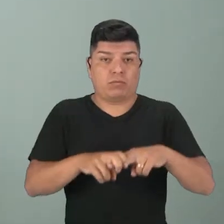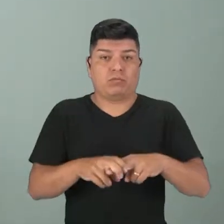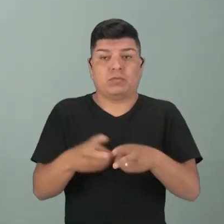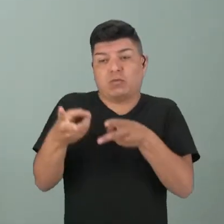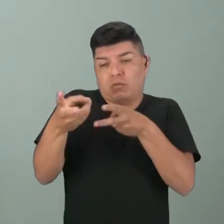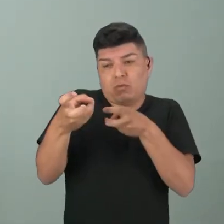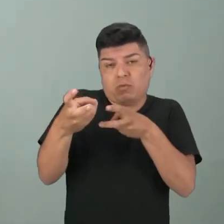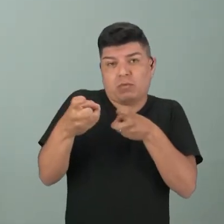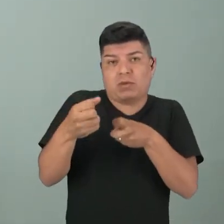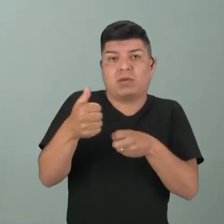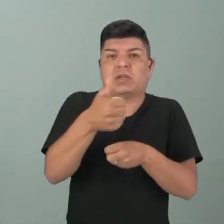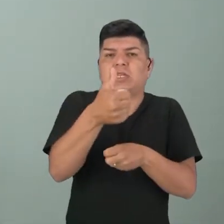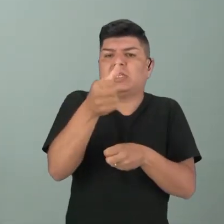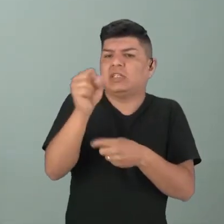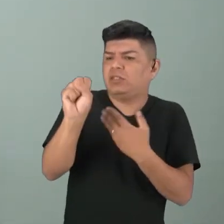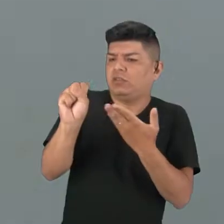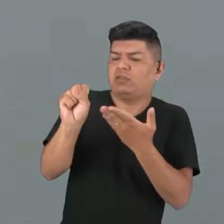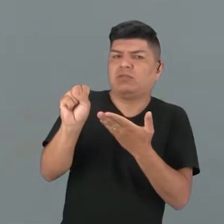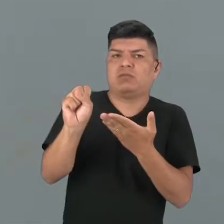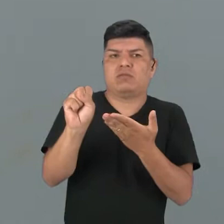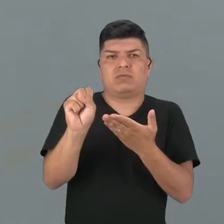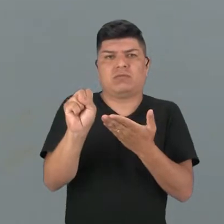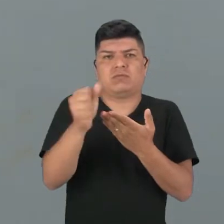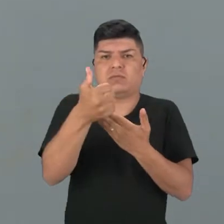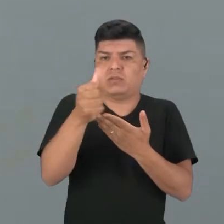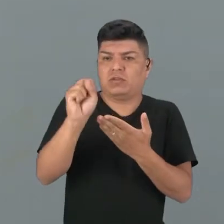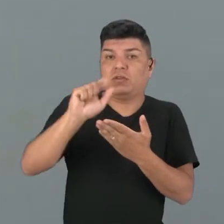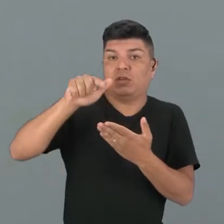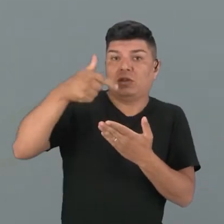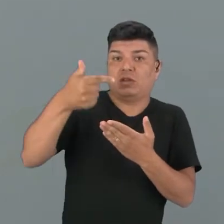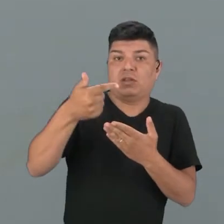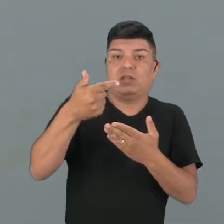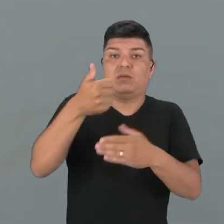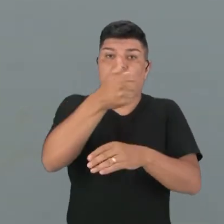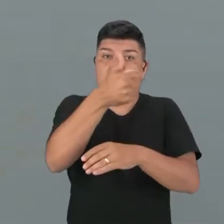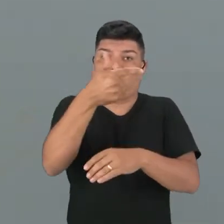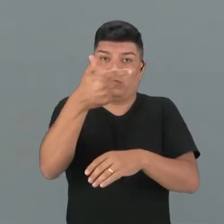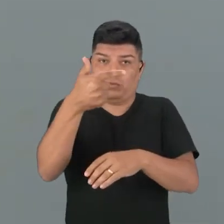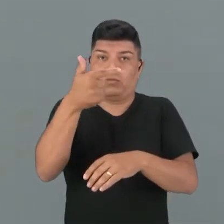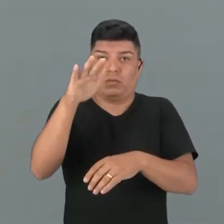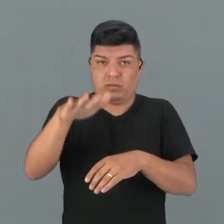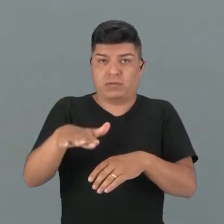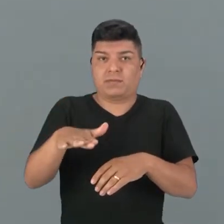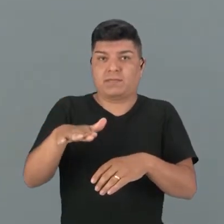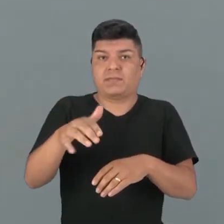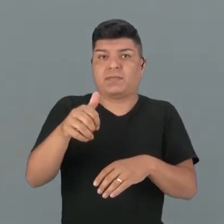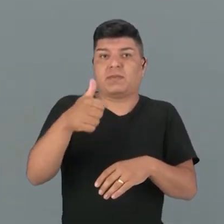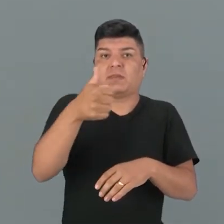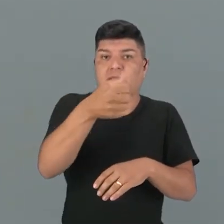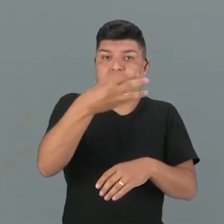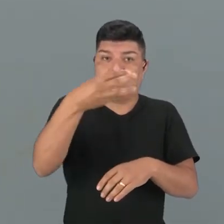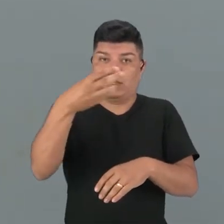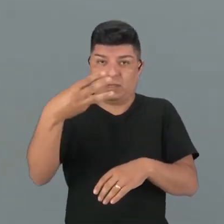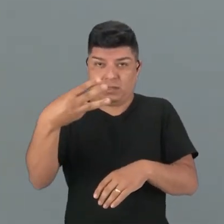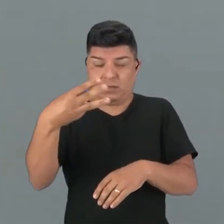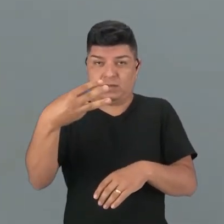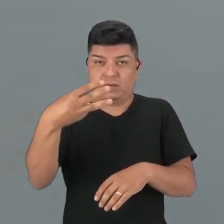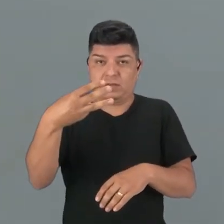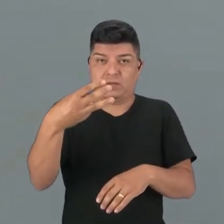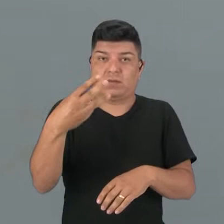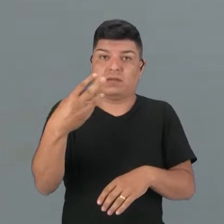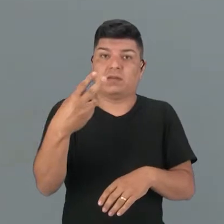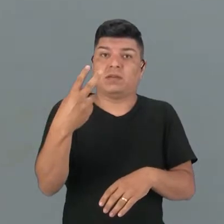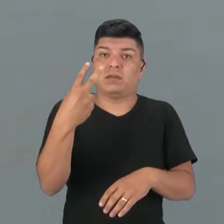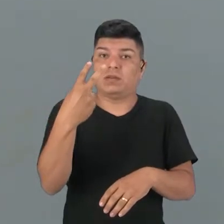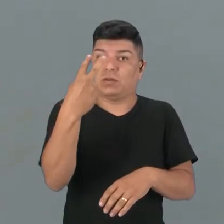fica 18 horas. Preste atenção comigo, ó, depois de meio-dia, né? 13 horas, que é 1 hora. 2 horas da